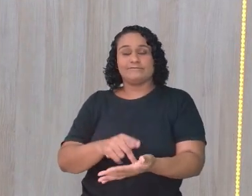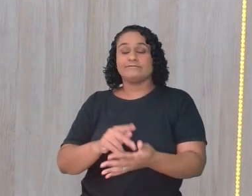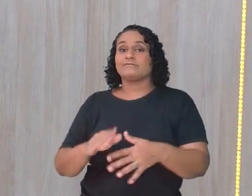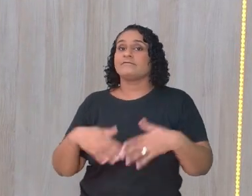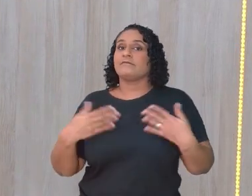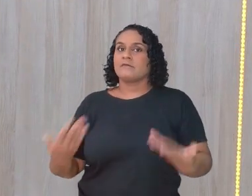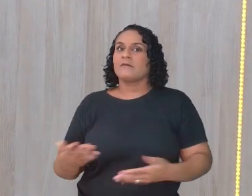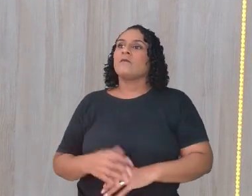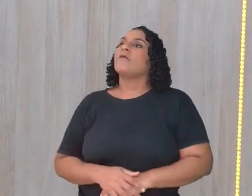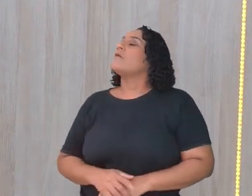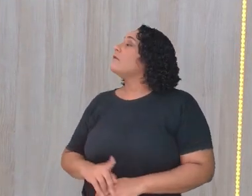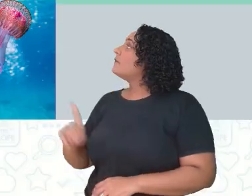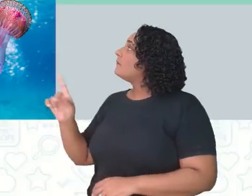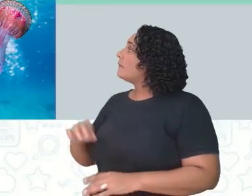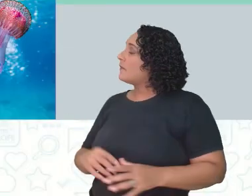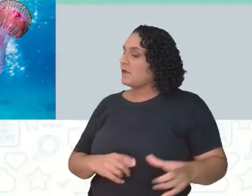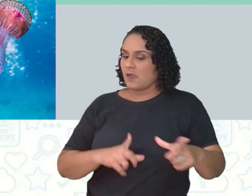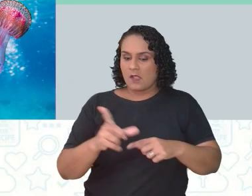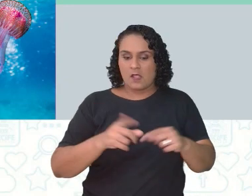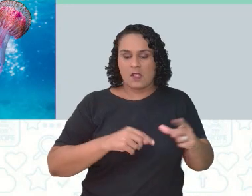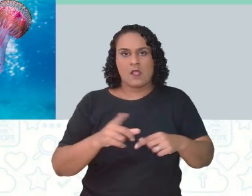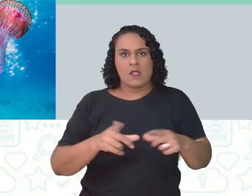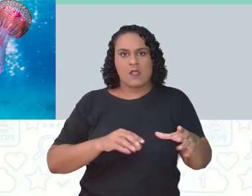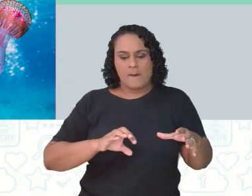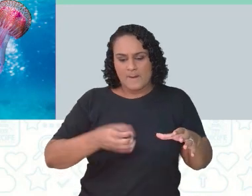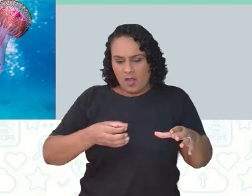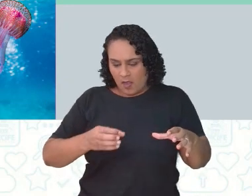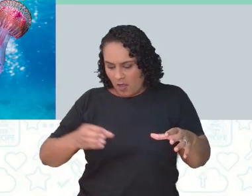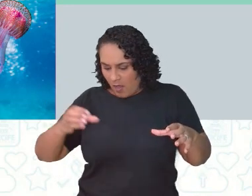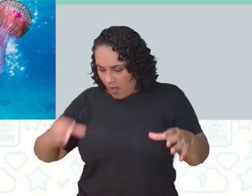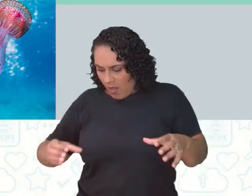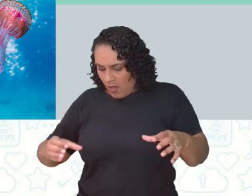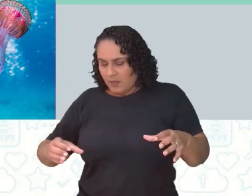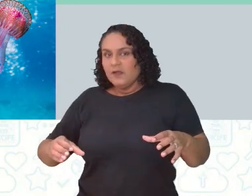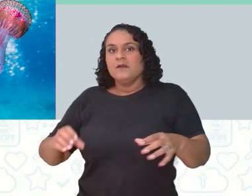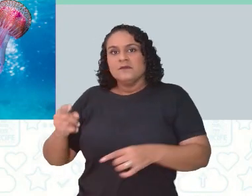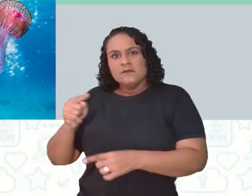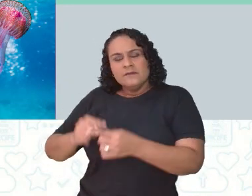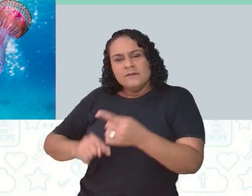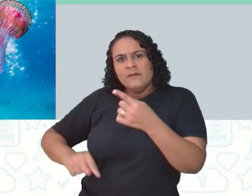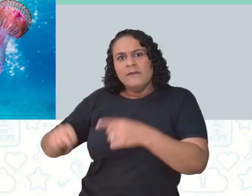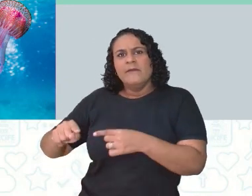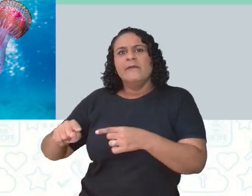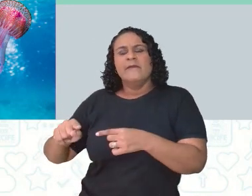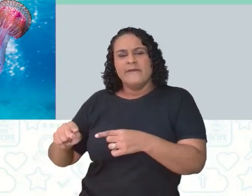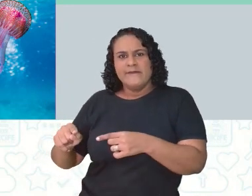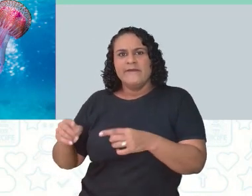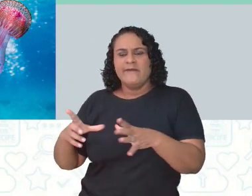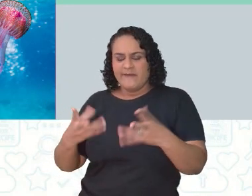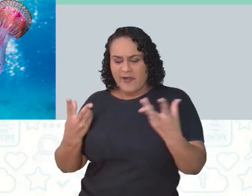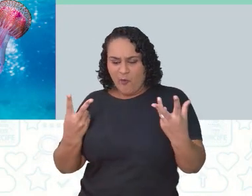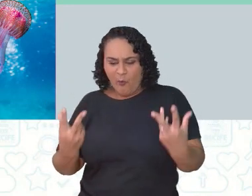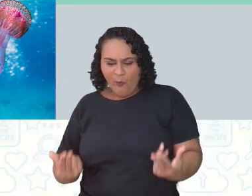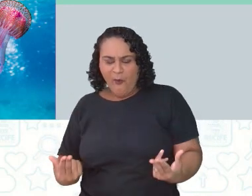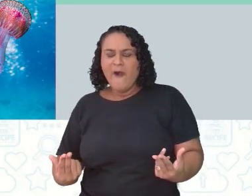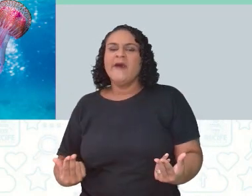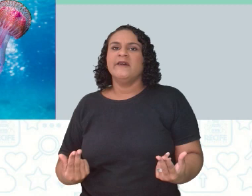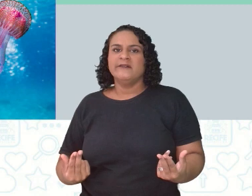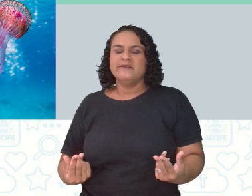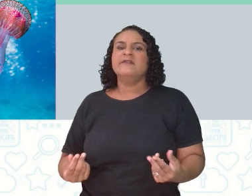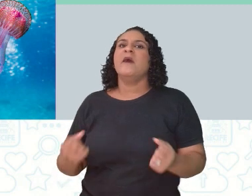vimos aqui que a fragmentação, ela também ocorre de forma natural para a reprodução, mas também